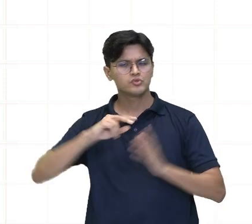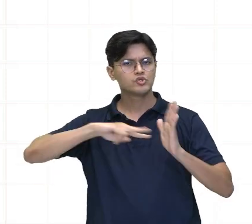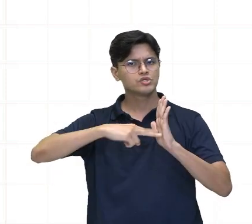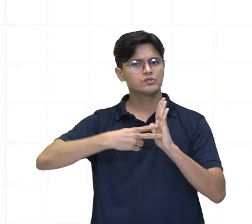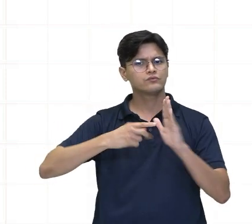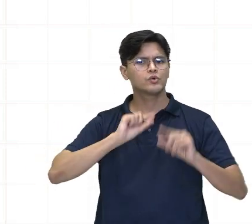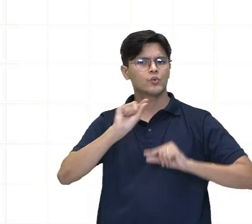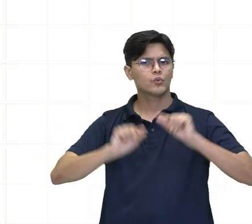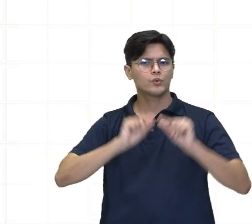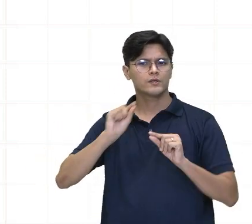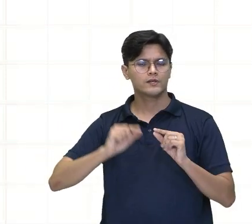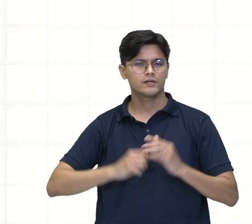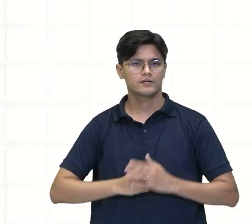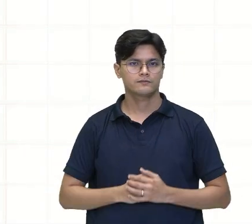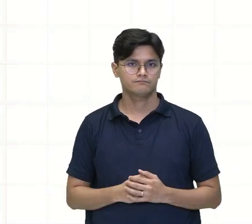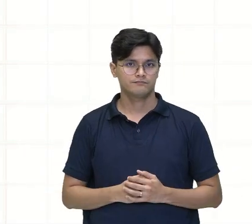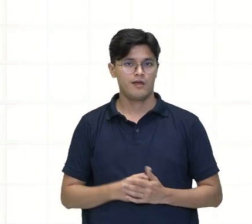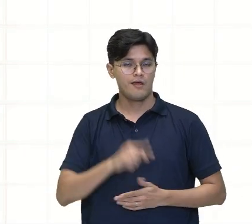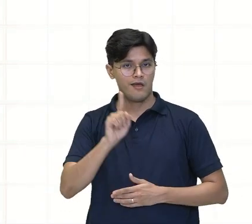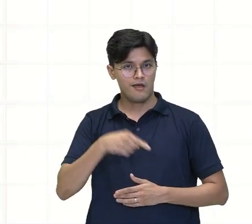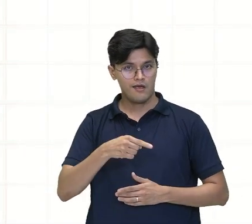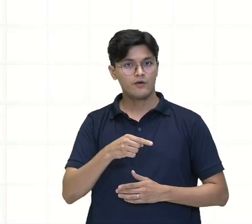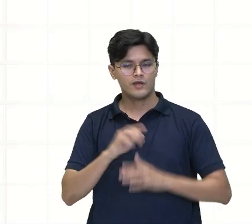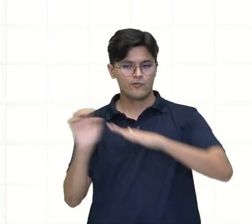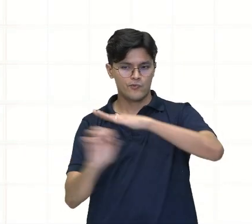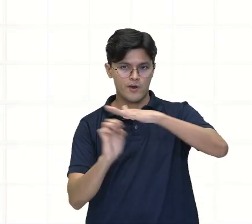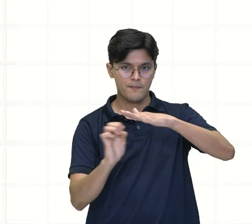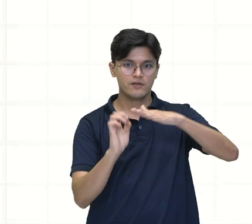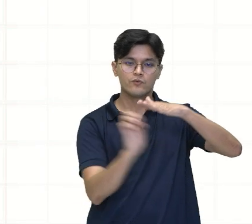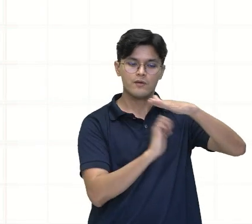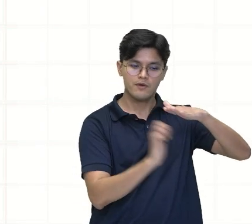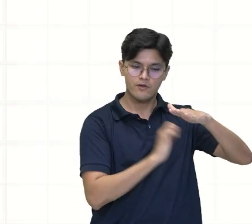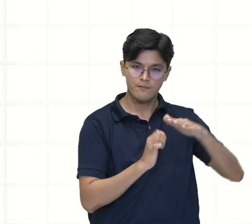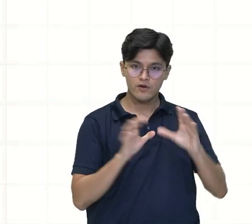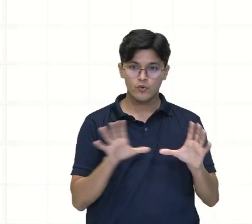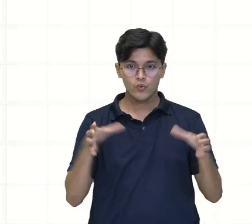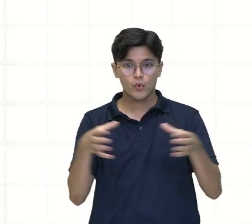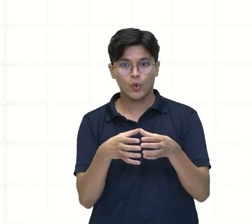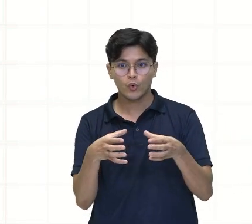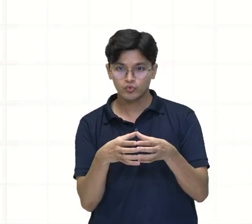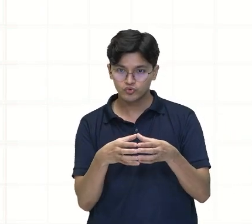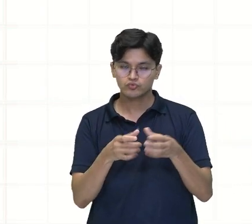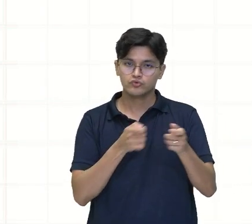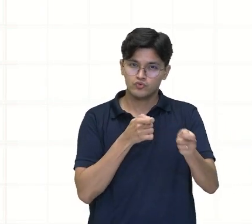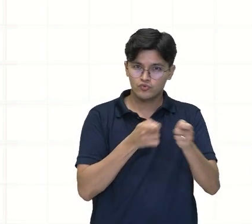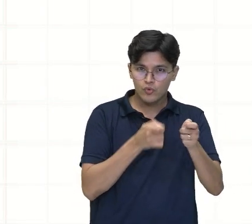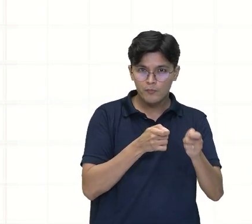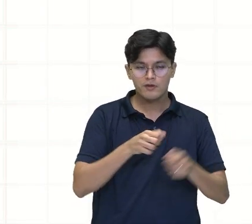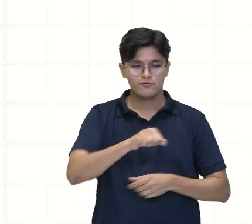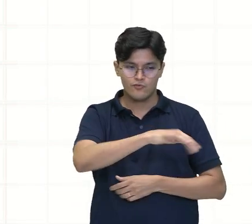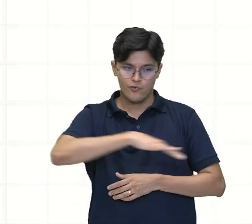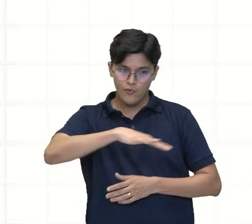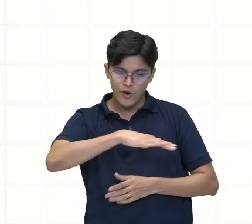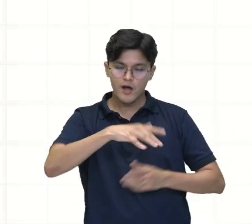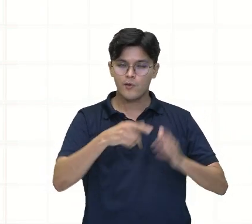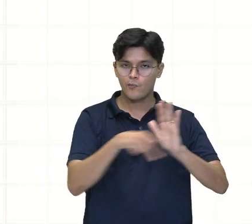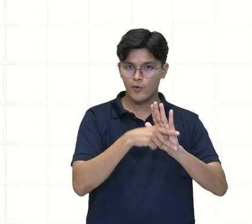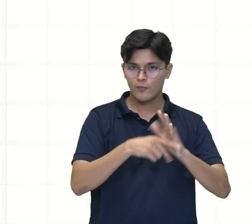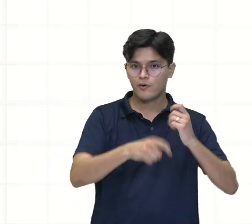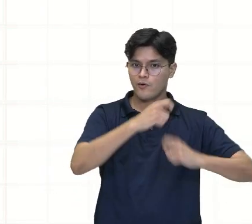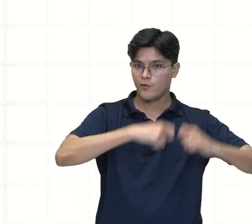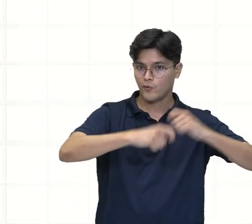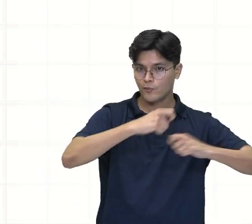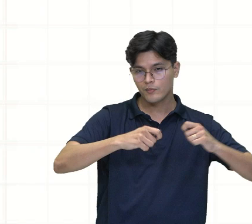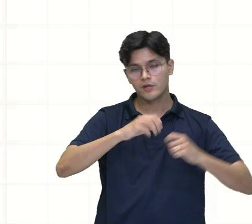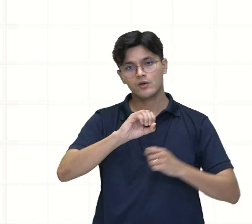considerados ali o conjunto de empresas que domina um determinado setor da economia ou produto. Vamos voltar para o